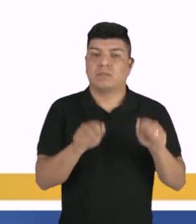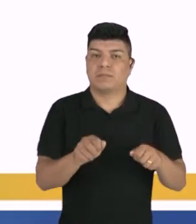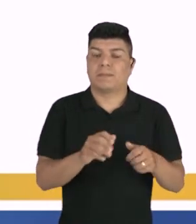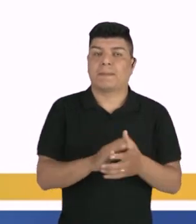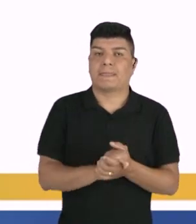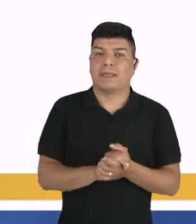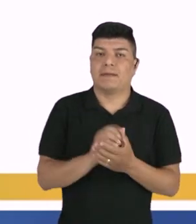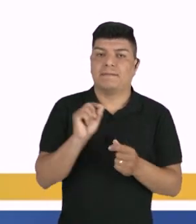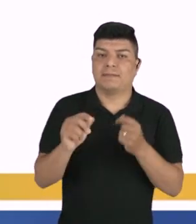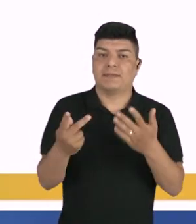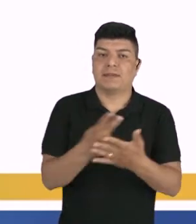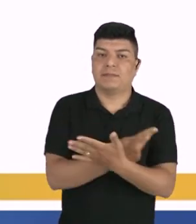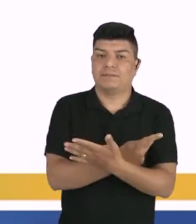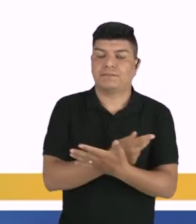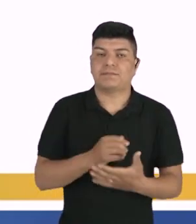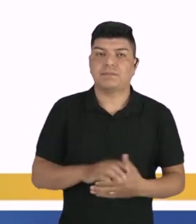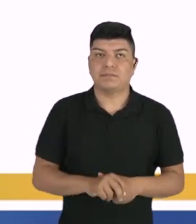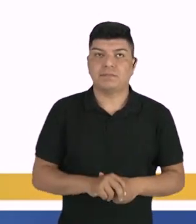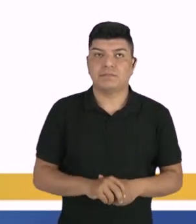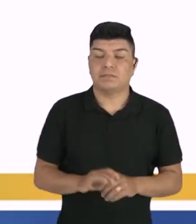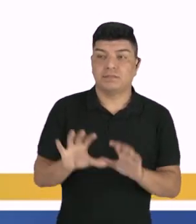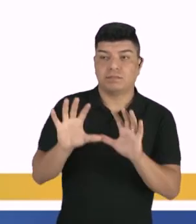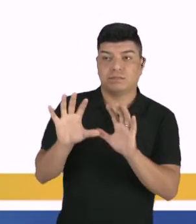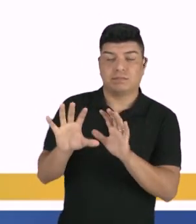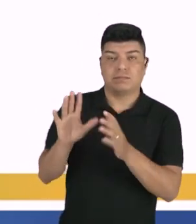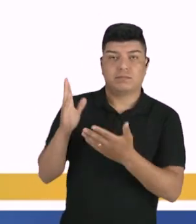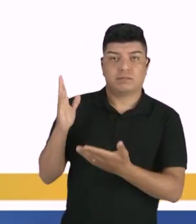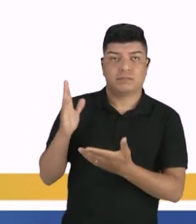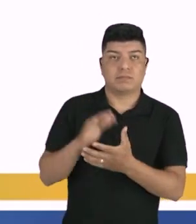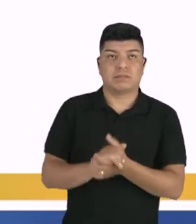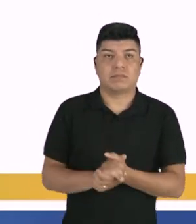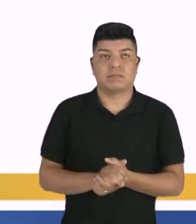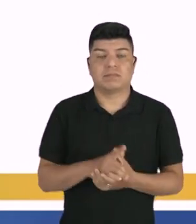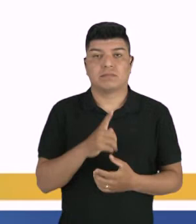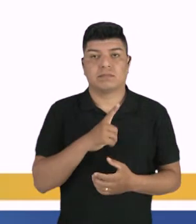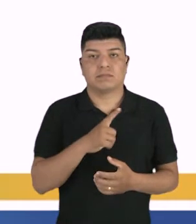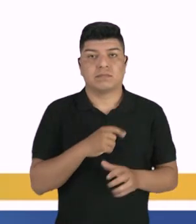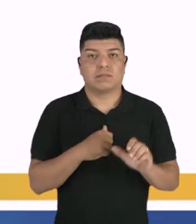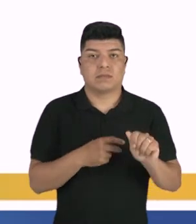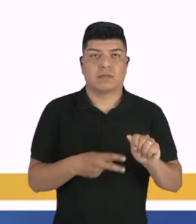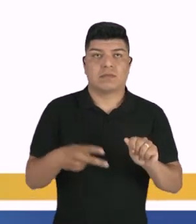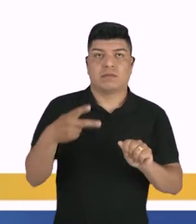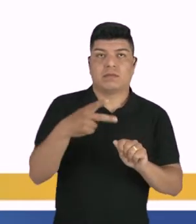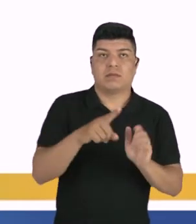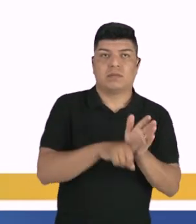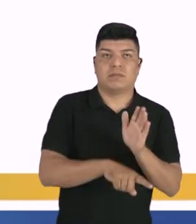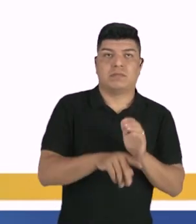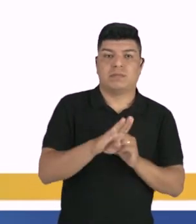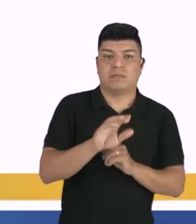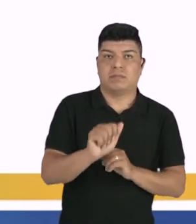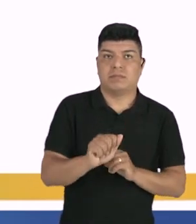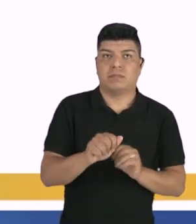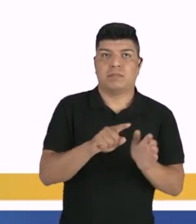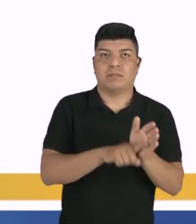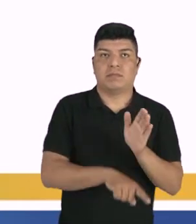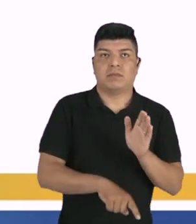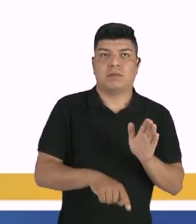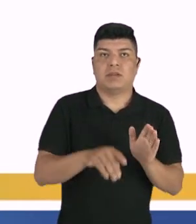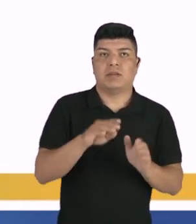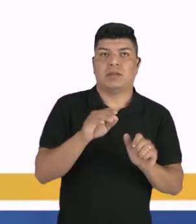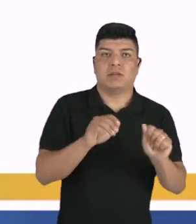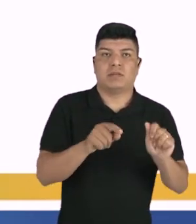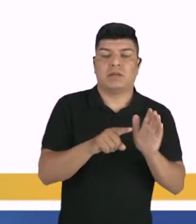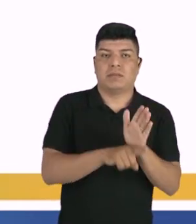olha o que vai acontecer. Ó. Nesse caso aqui, você vai ter A ao quadrado menos BA menos A menos